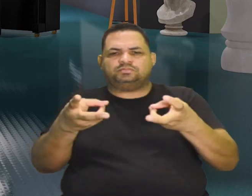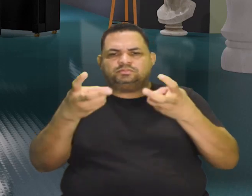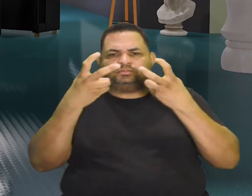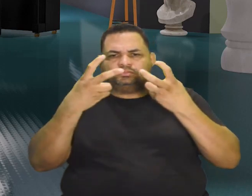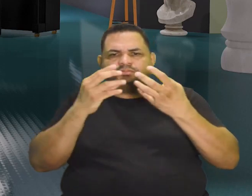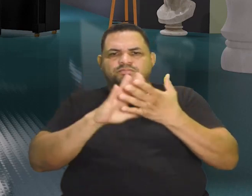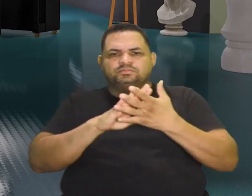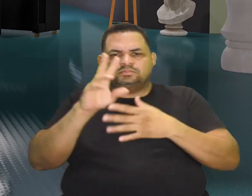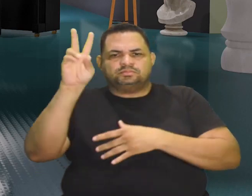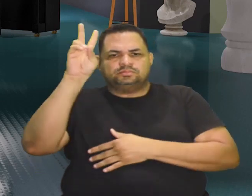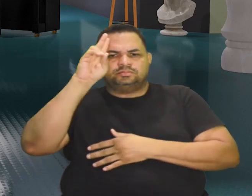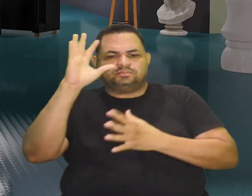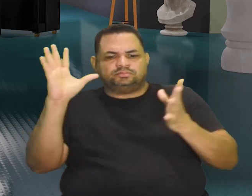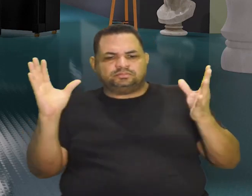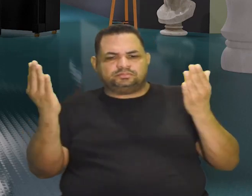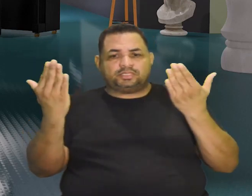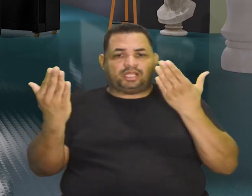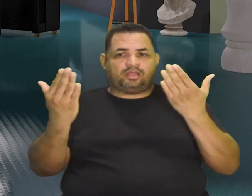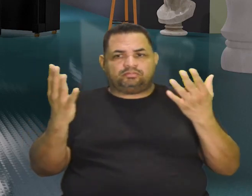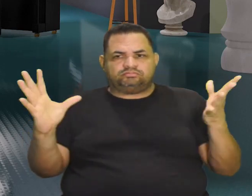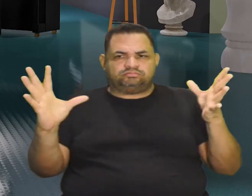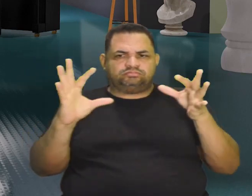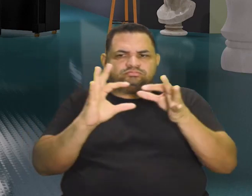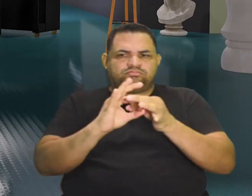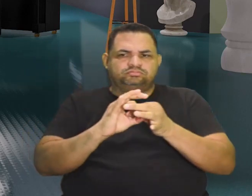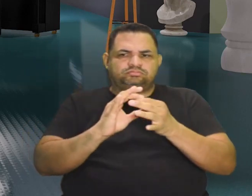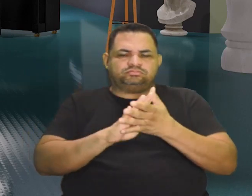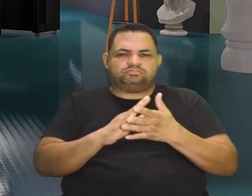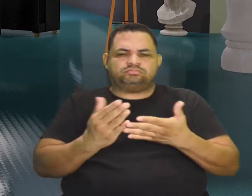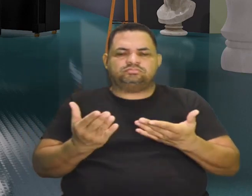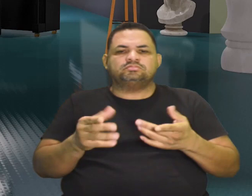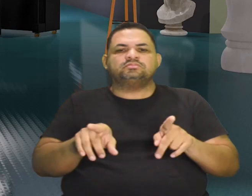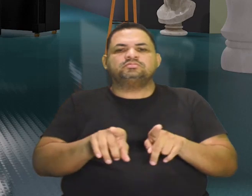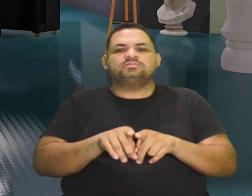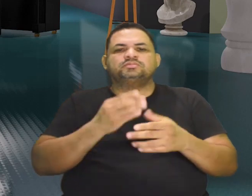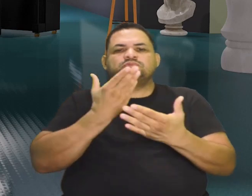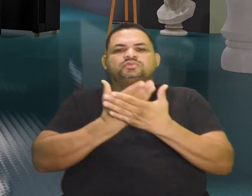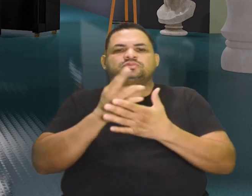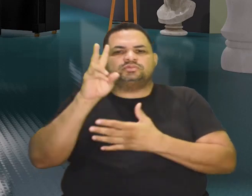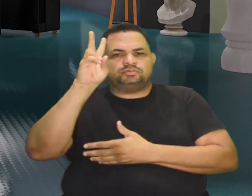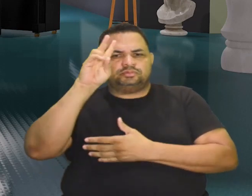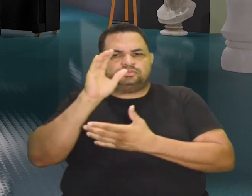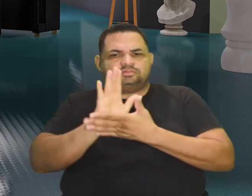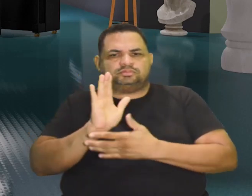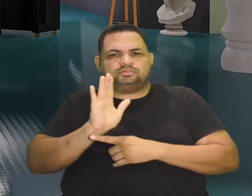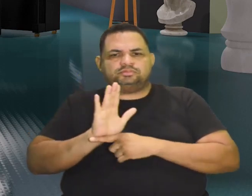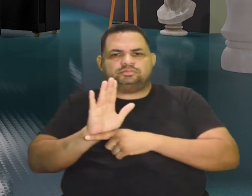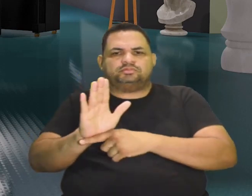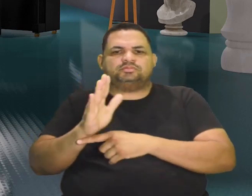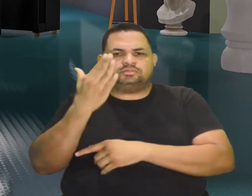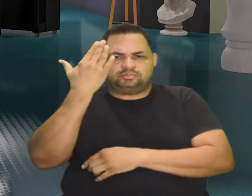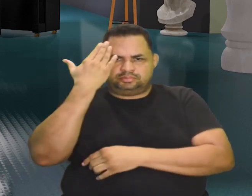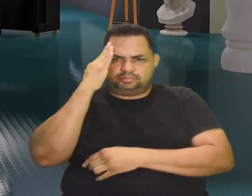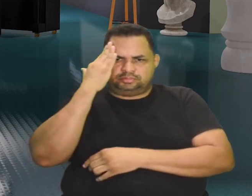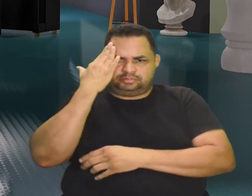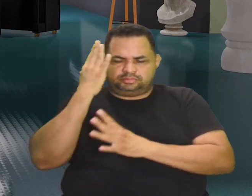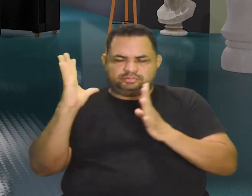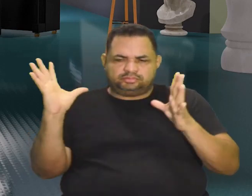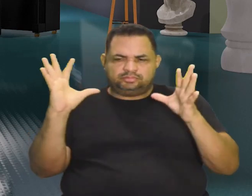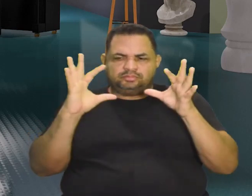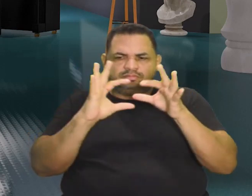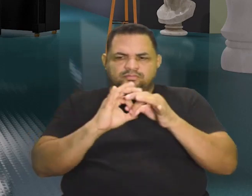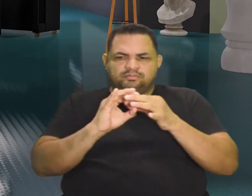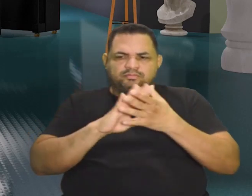a história, né? Os conteúdos que vocês estudam em história, também vai ajudar a compreender o contexto, então,